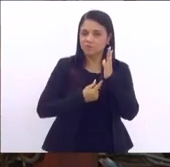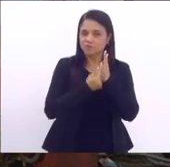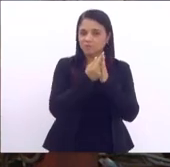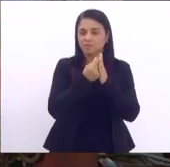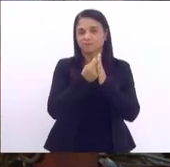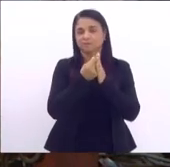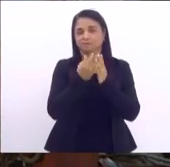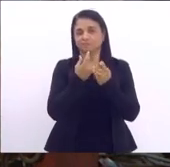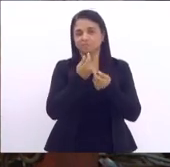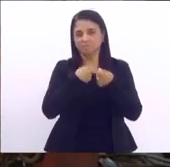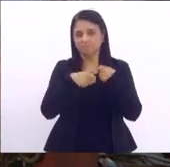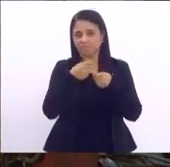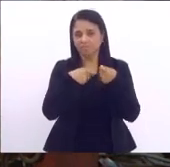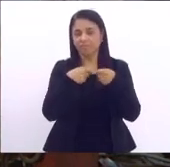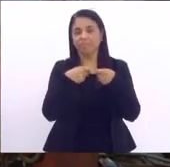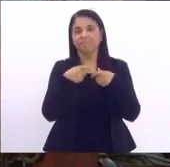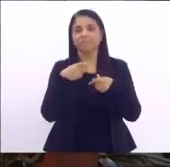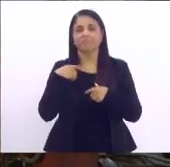André Correia.